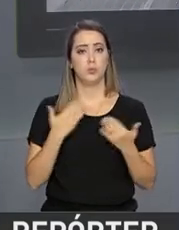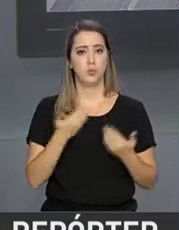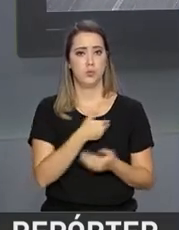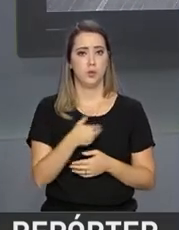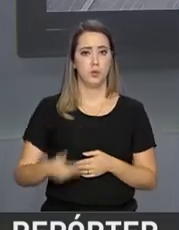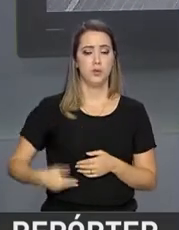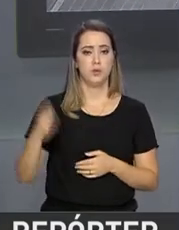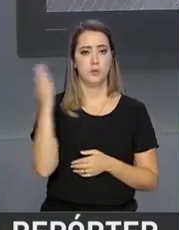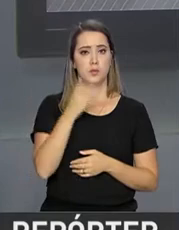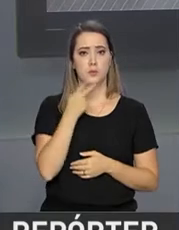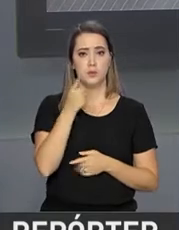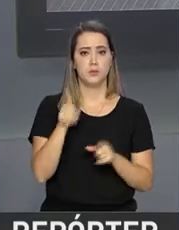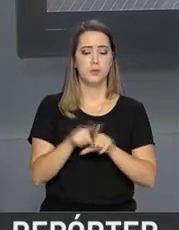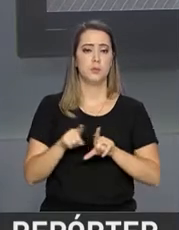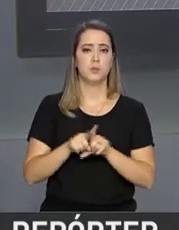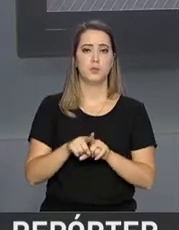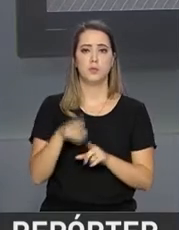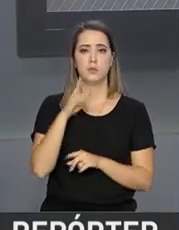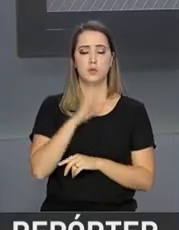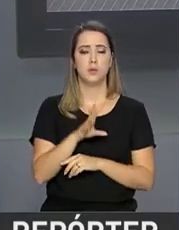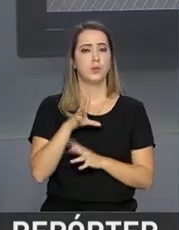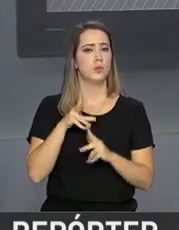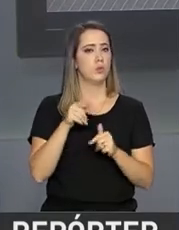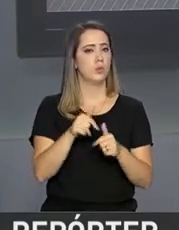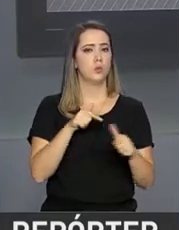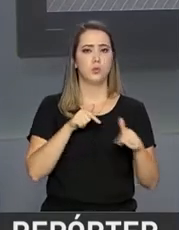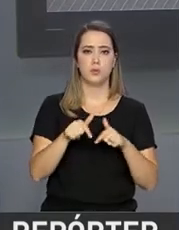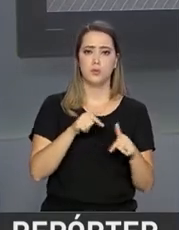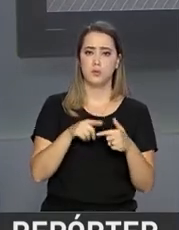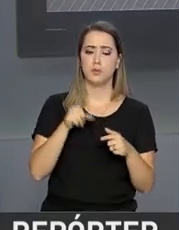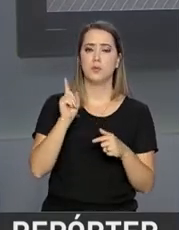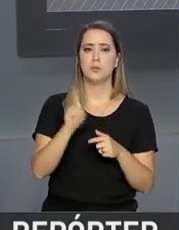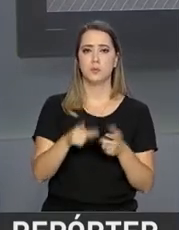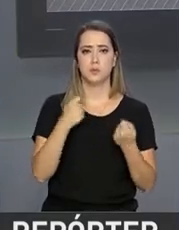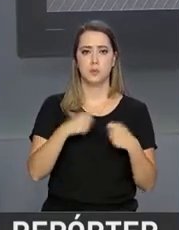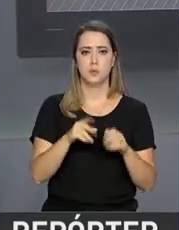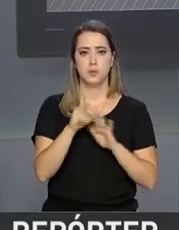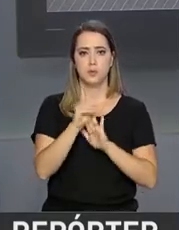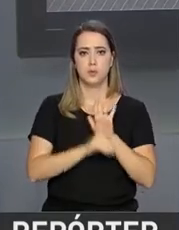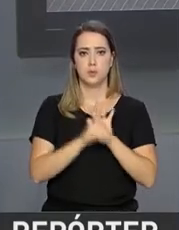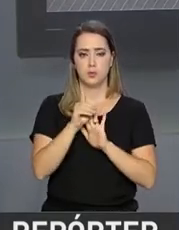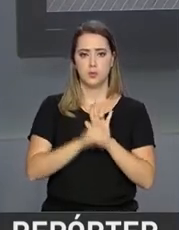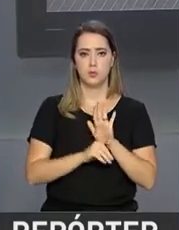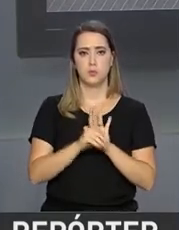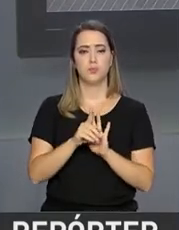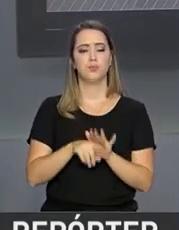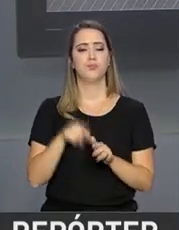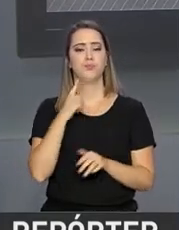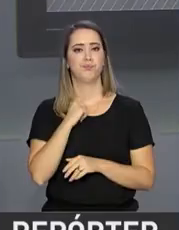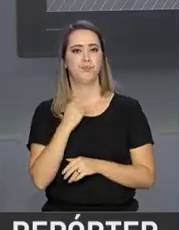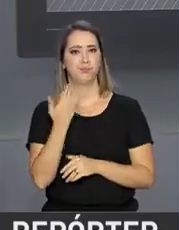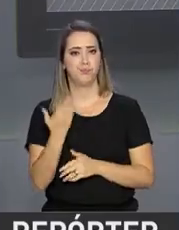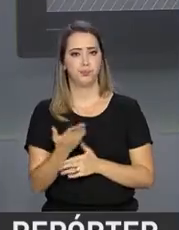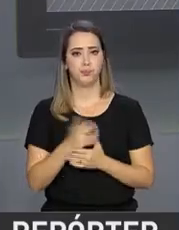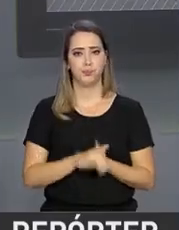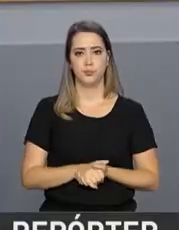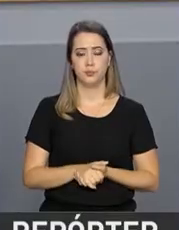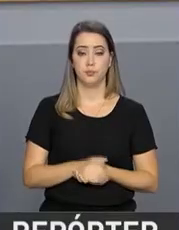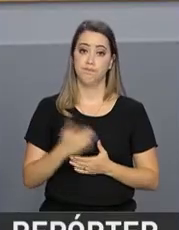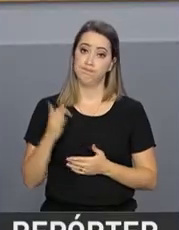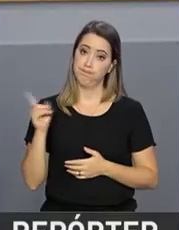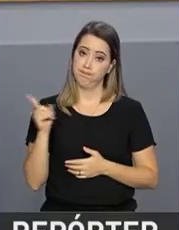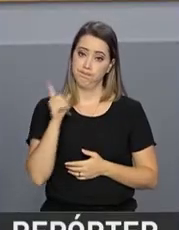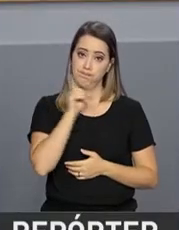governo brasileiro reforçou ainda que recorrerá a todas as ações necessárias para preservar seus direitos e interesses e